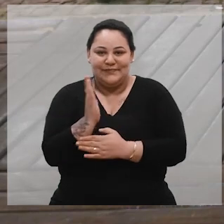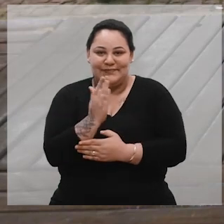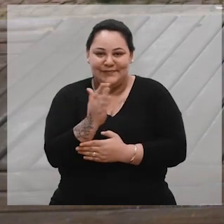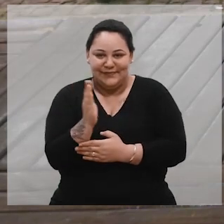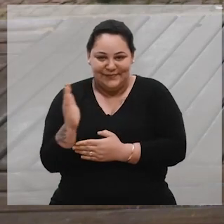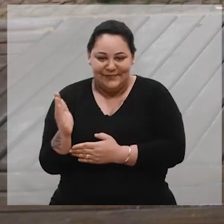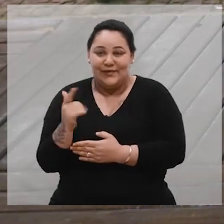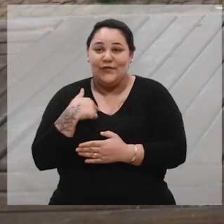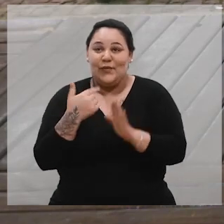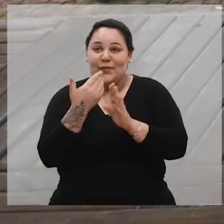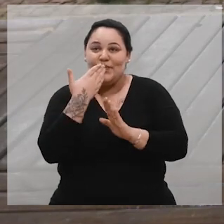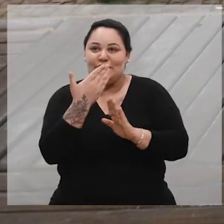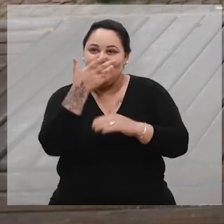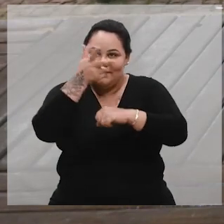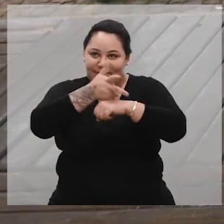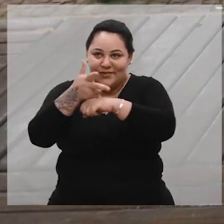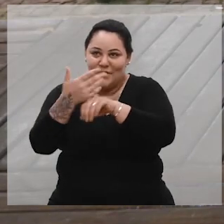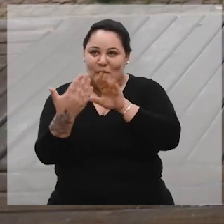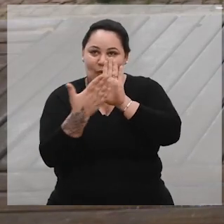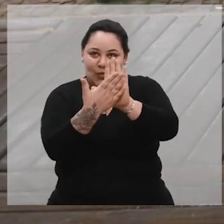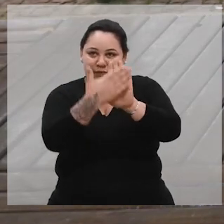produção pegue a capa.